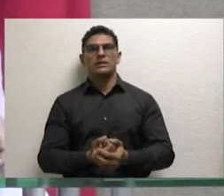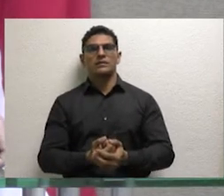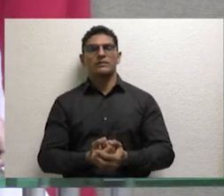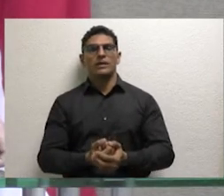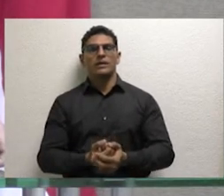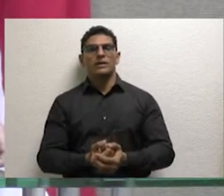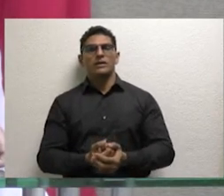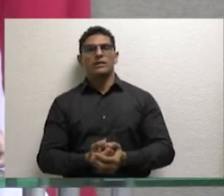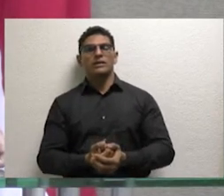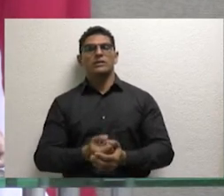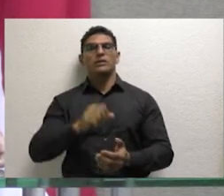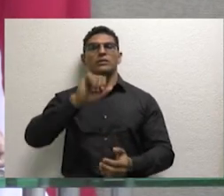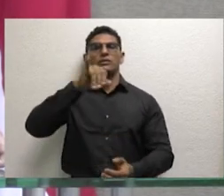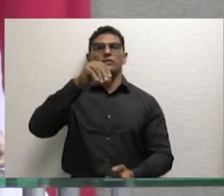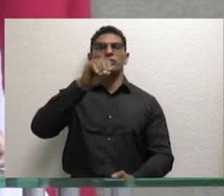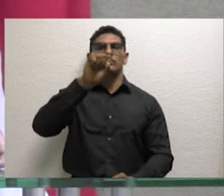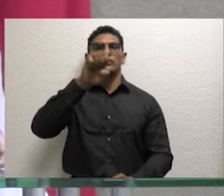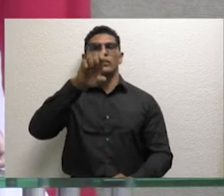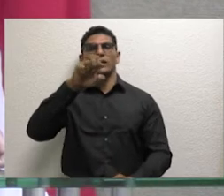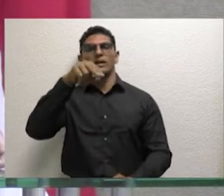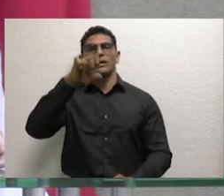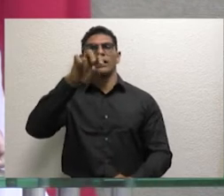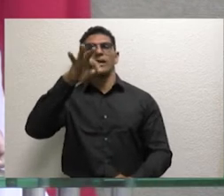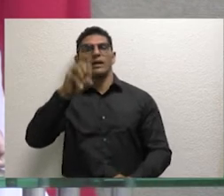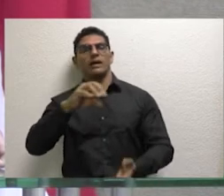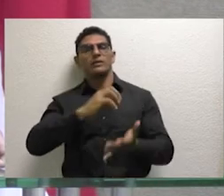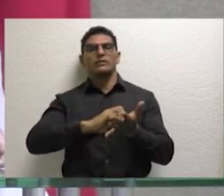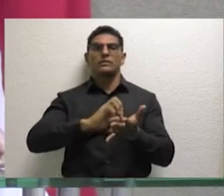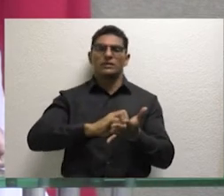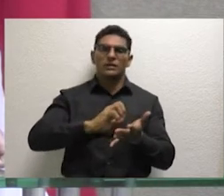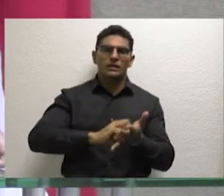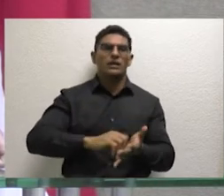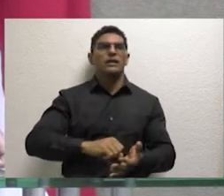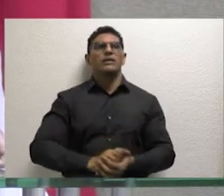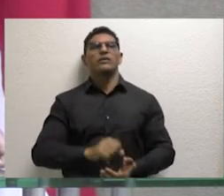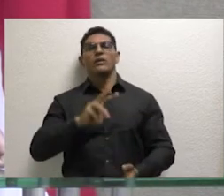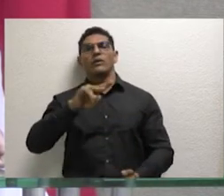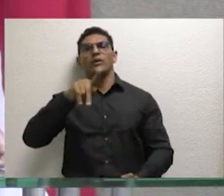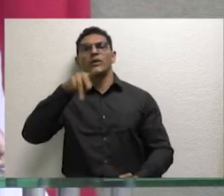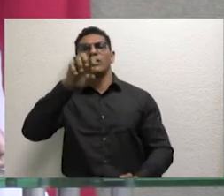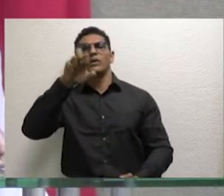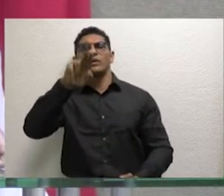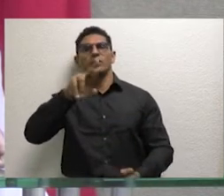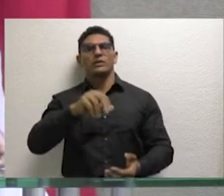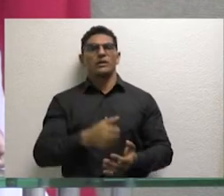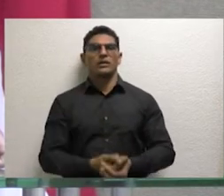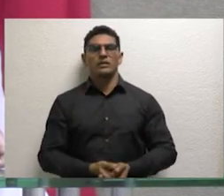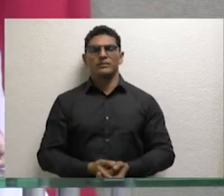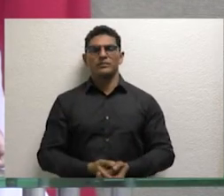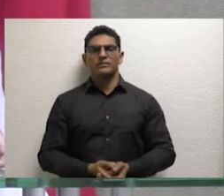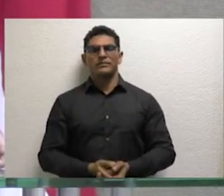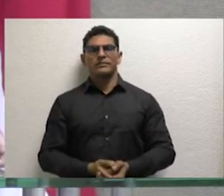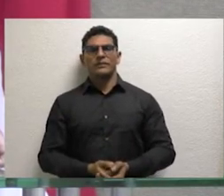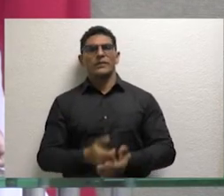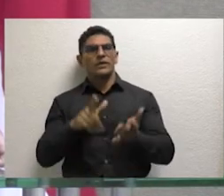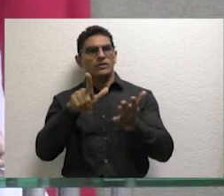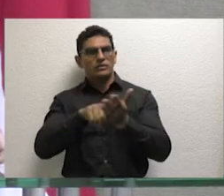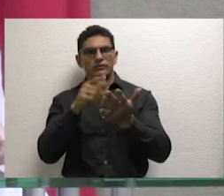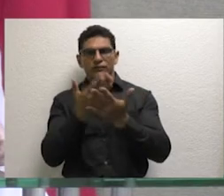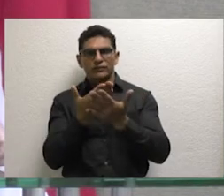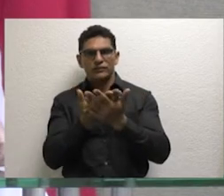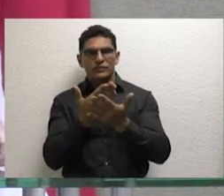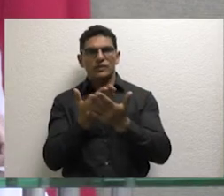Neto o Wilker e outros deputados secretários estiveram lá o Tribunal de Contas está debruçado sobre esses estudos da